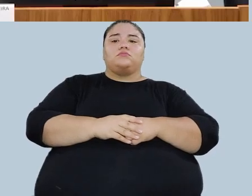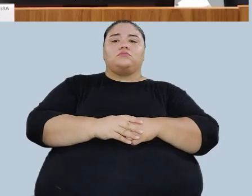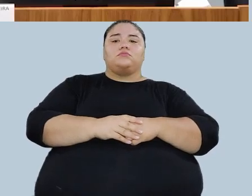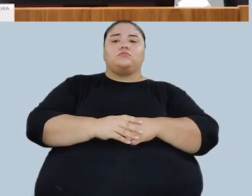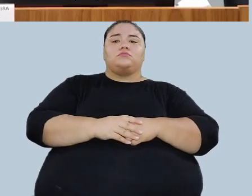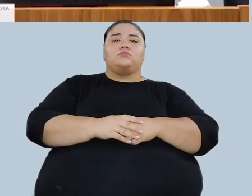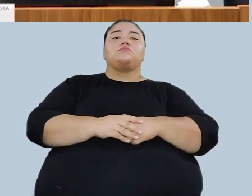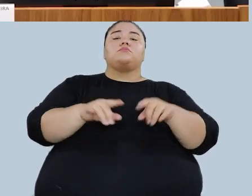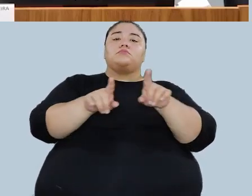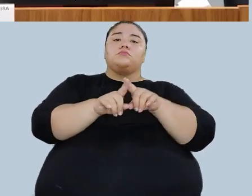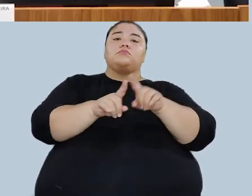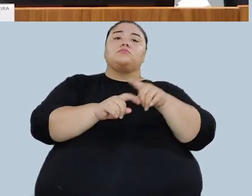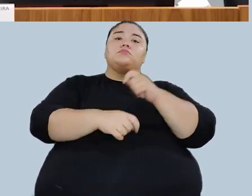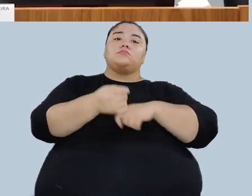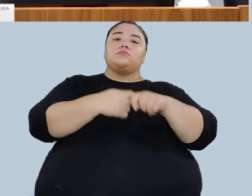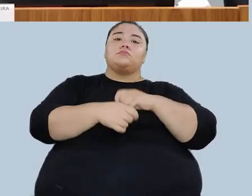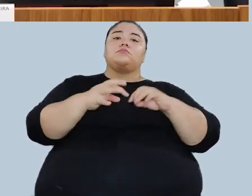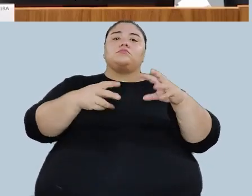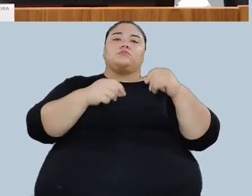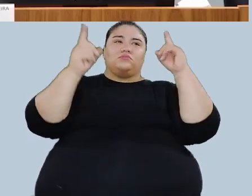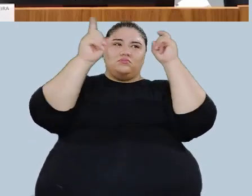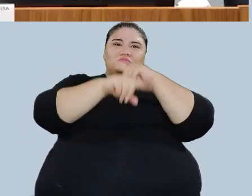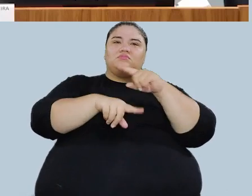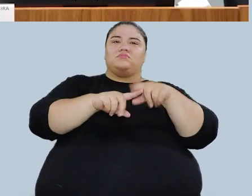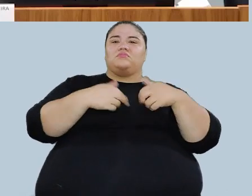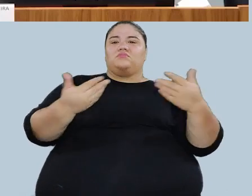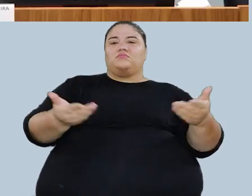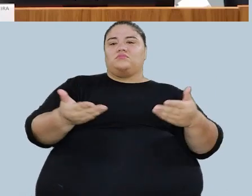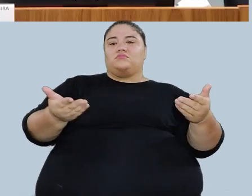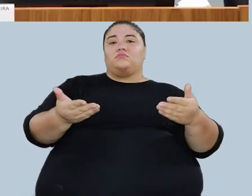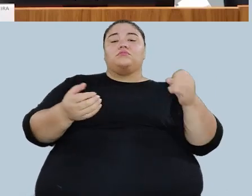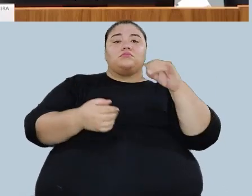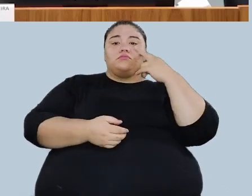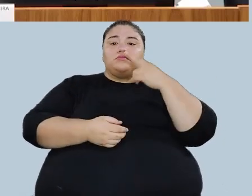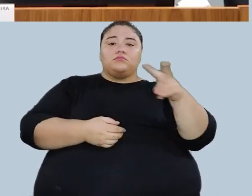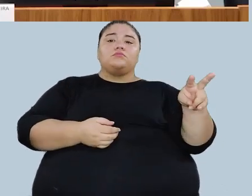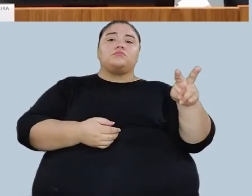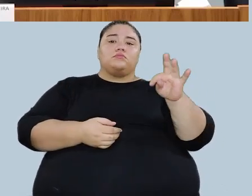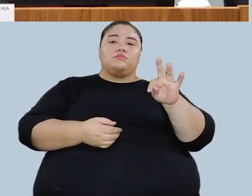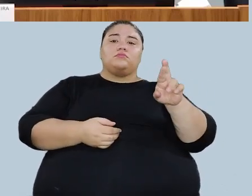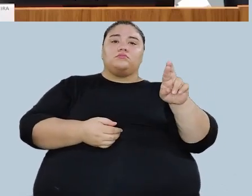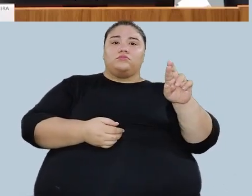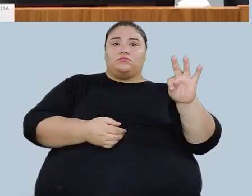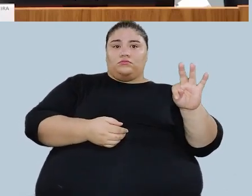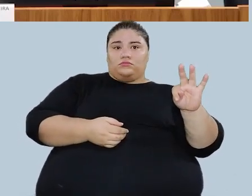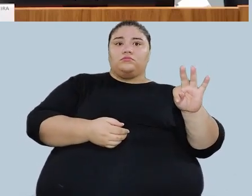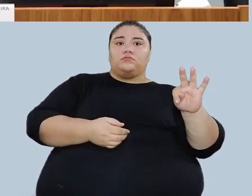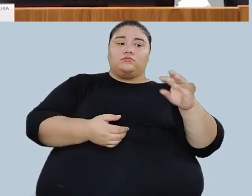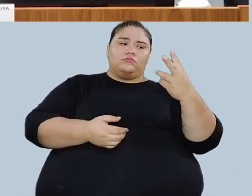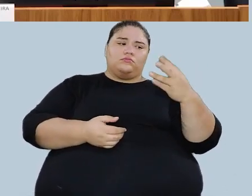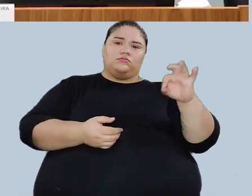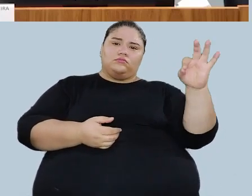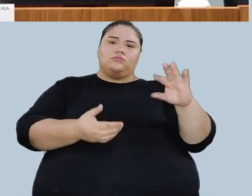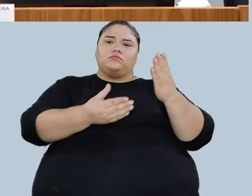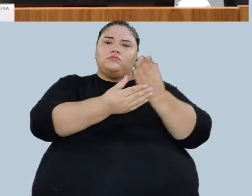financeiros reconhecidos, e não essas dificuldades que temos hoje, né? Se olharmos aqui para o Tribunal Regional, certamente 30% ou mais